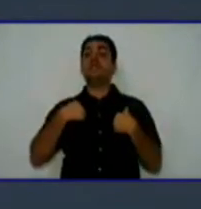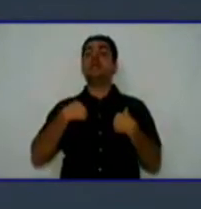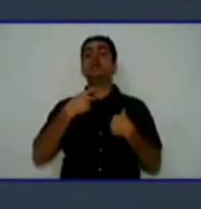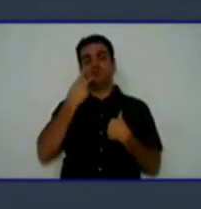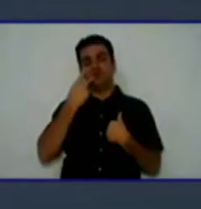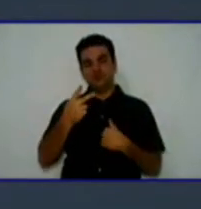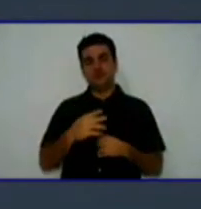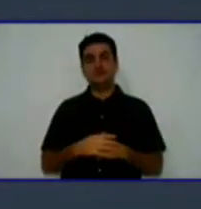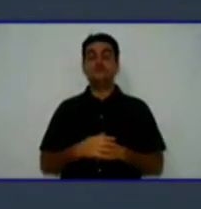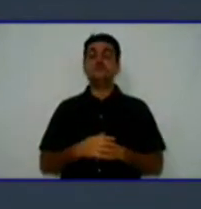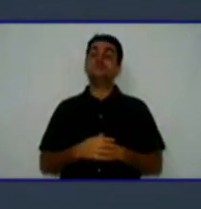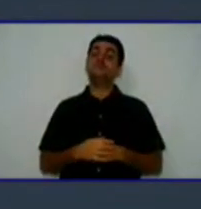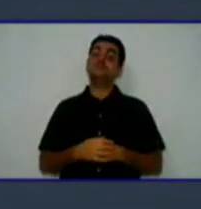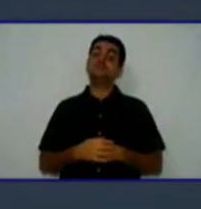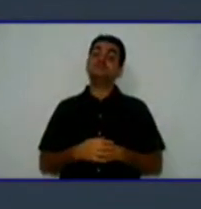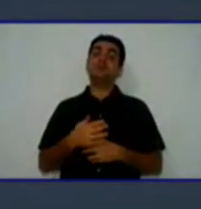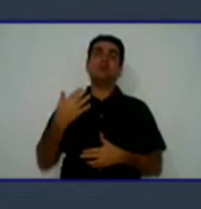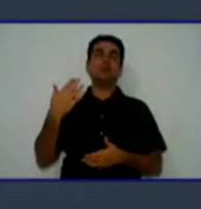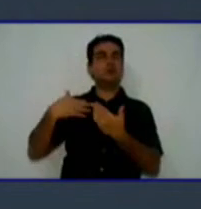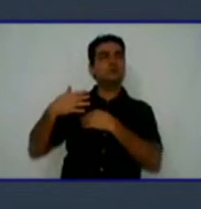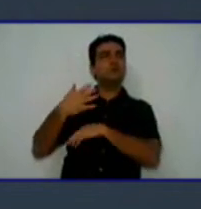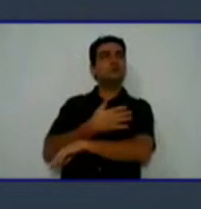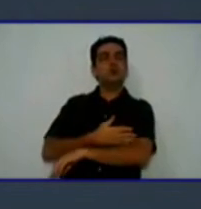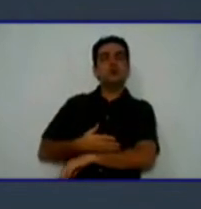respeito, desde então